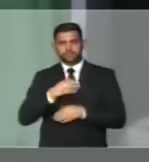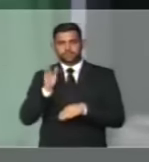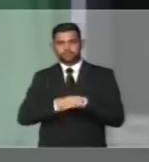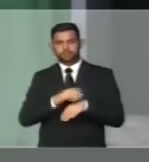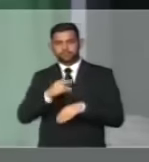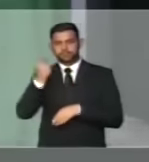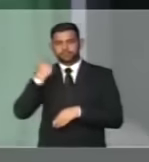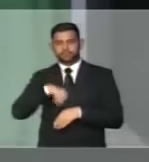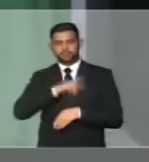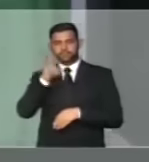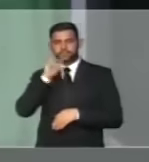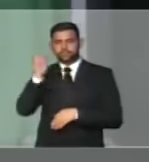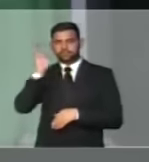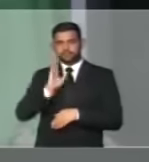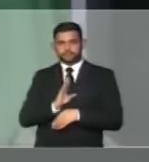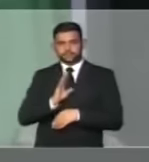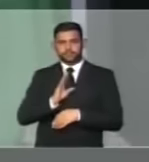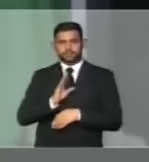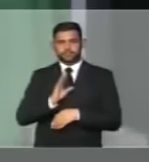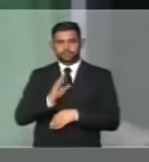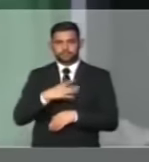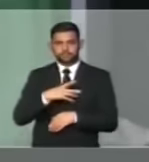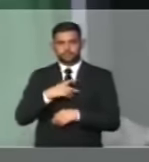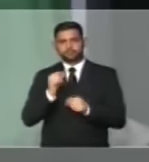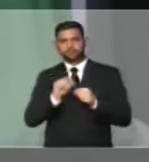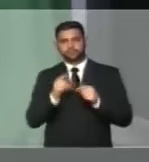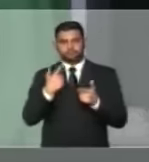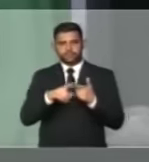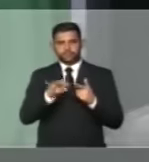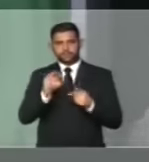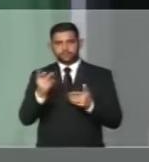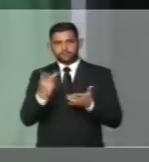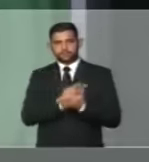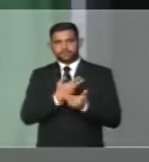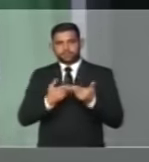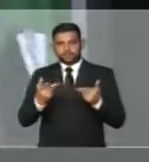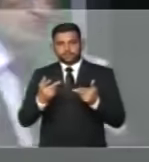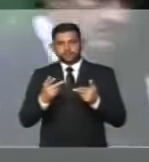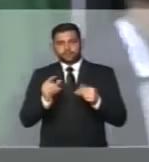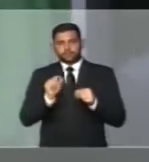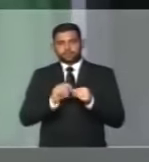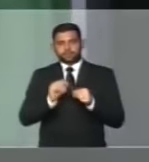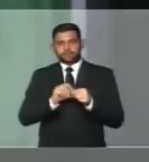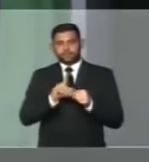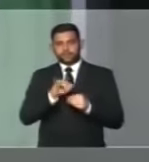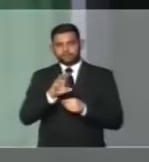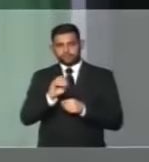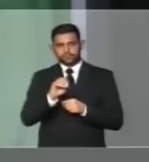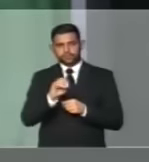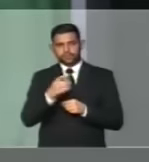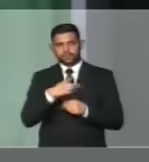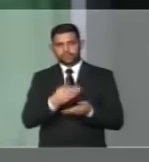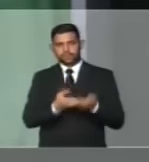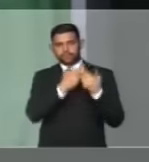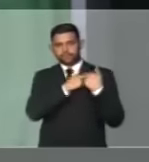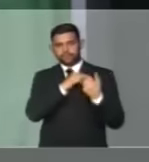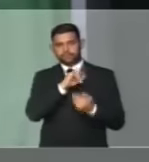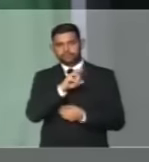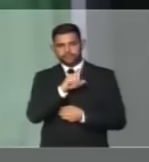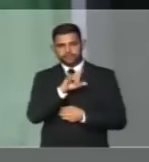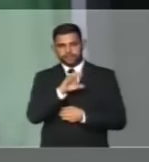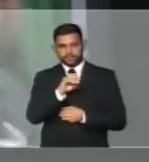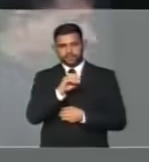muito na história do Brasil. Depressão causada por abuso e